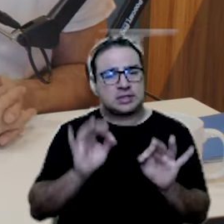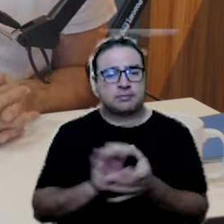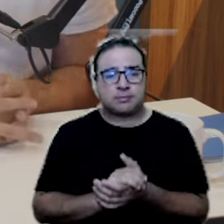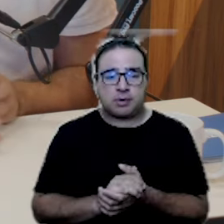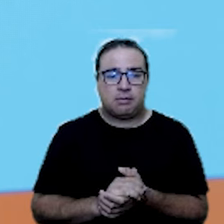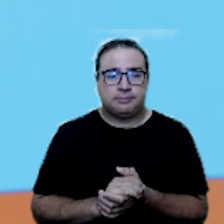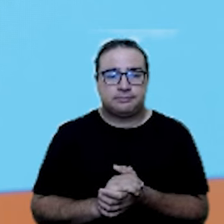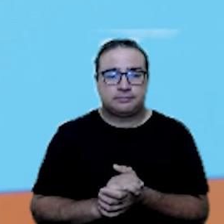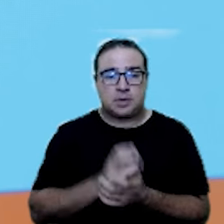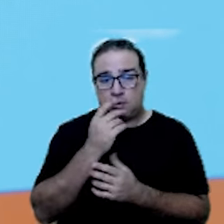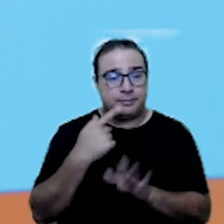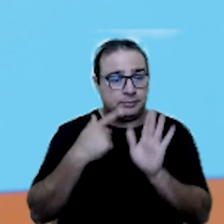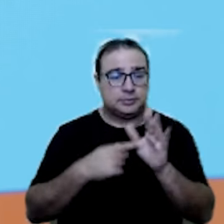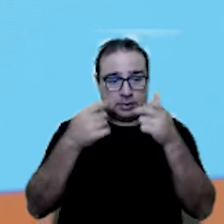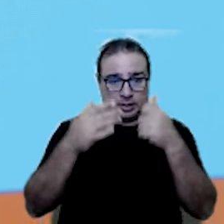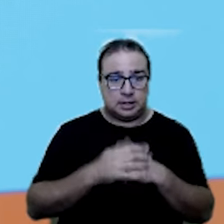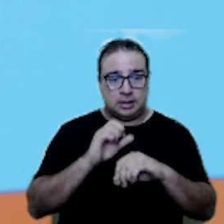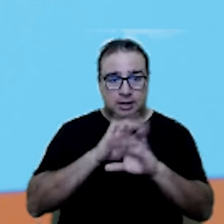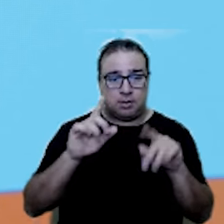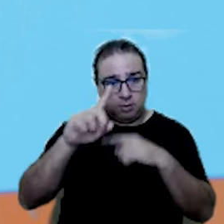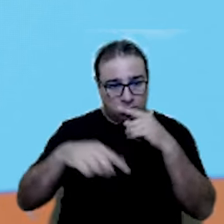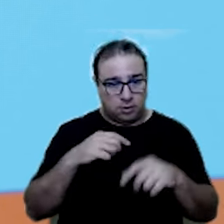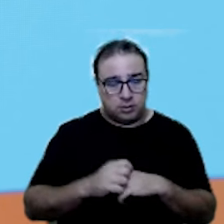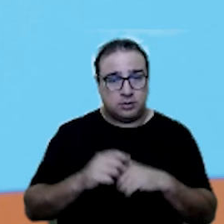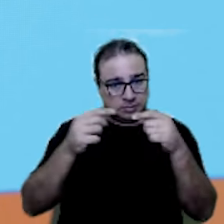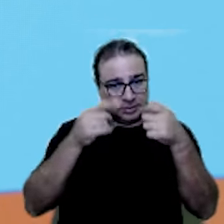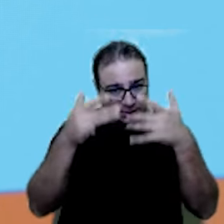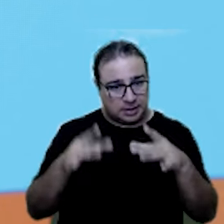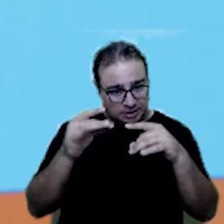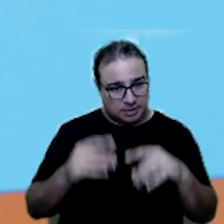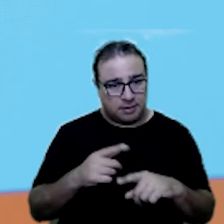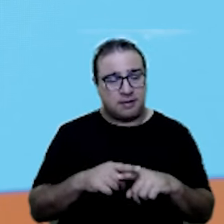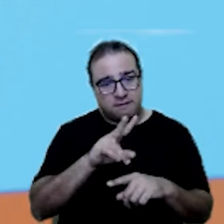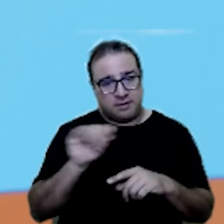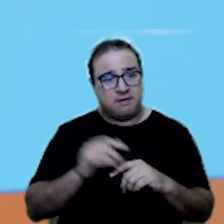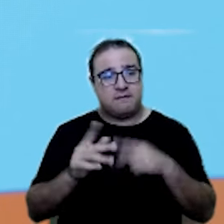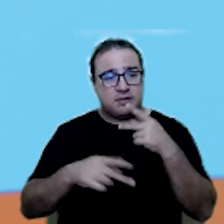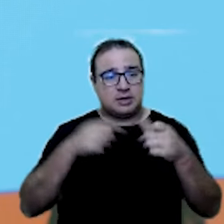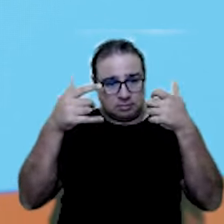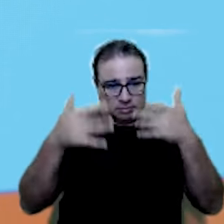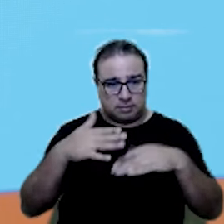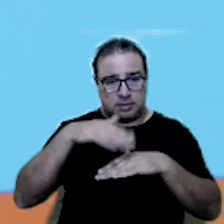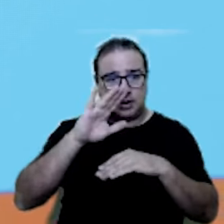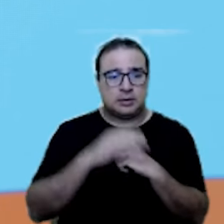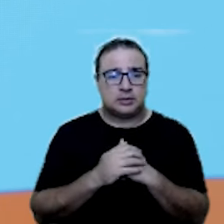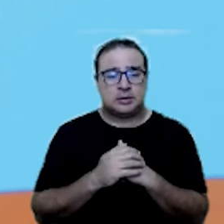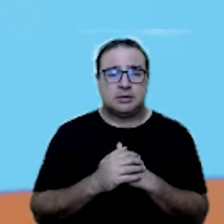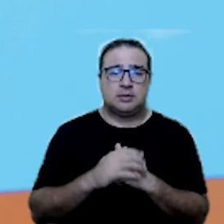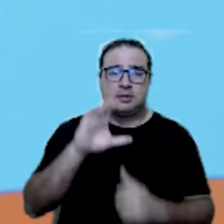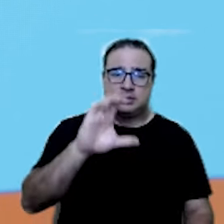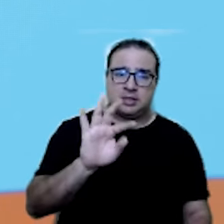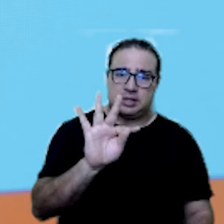certo bom de cara a gente vai deixar isso aqui pro próximo episódio né a gente vai acabar falando um pouquinho